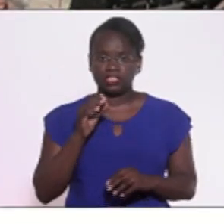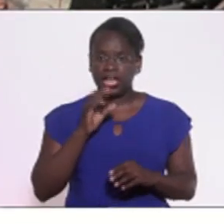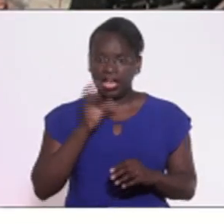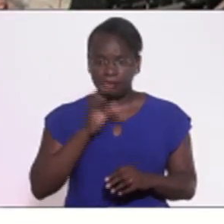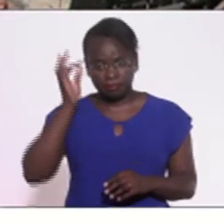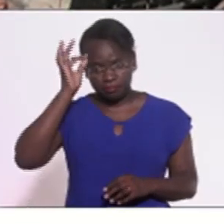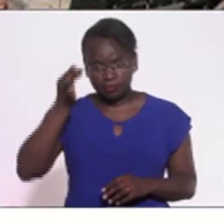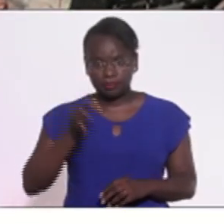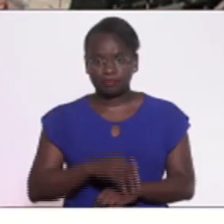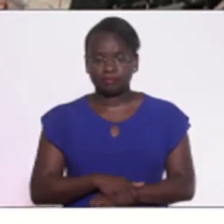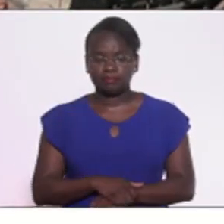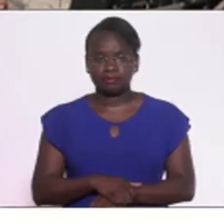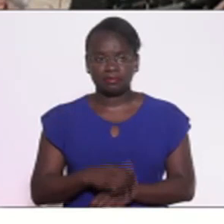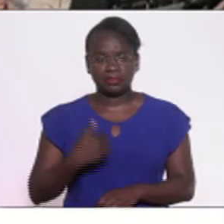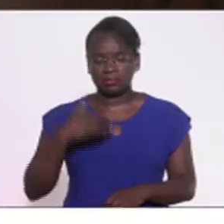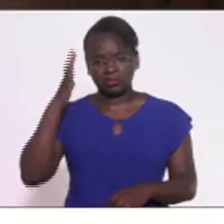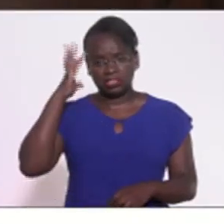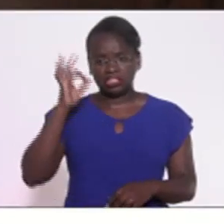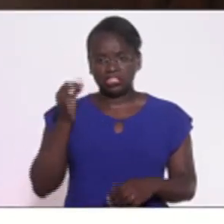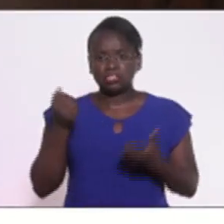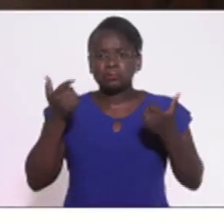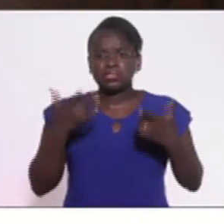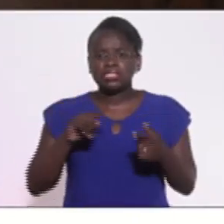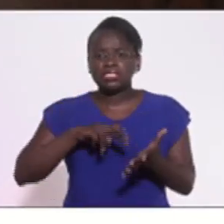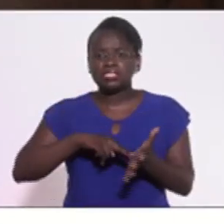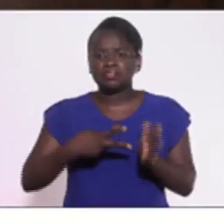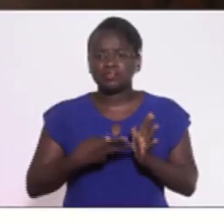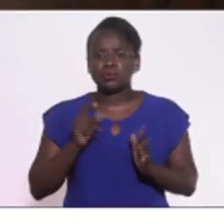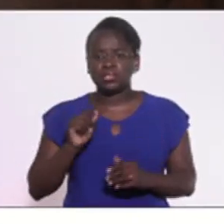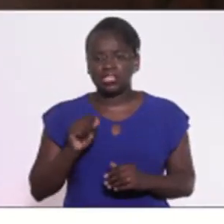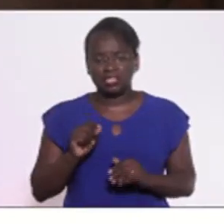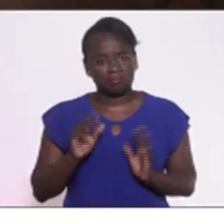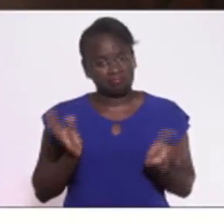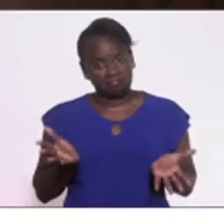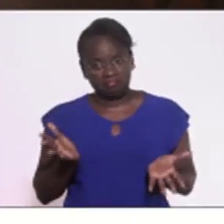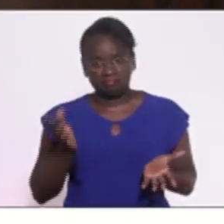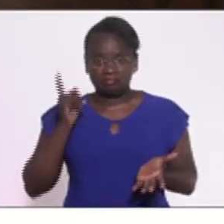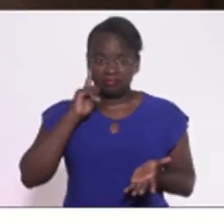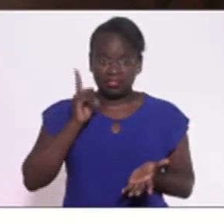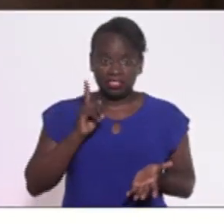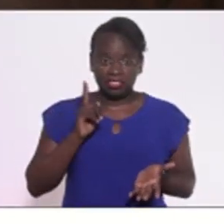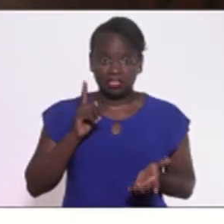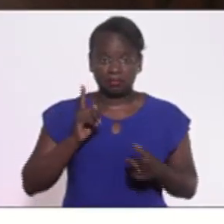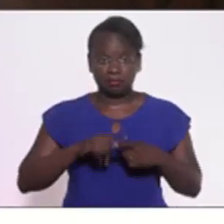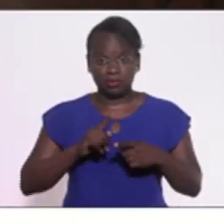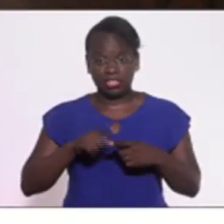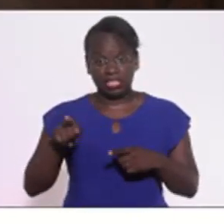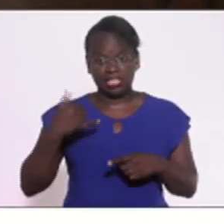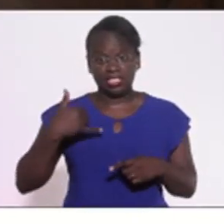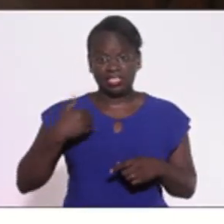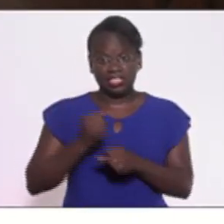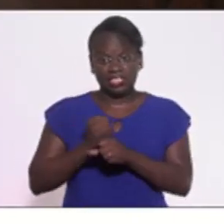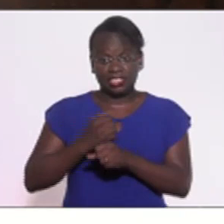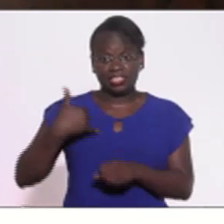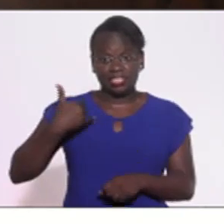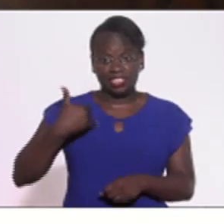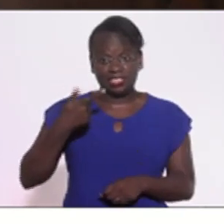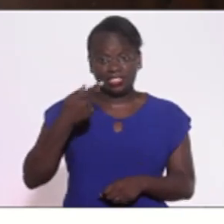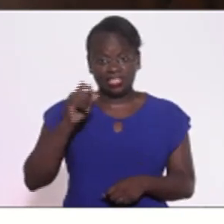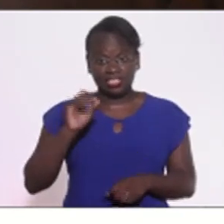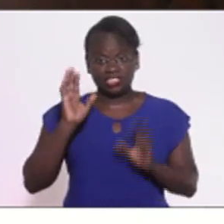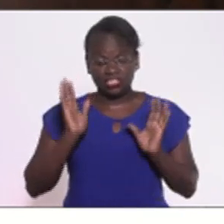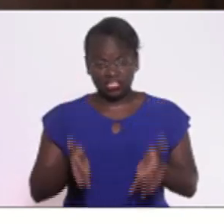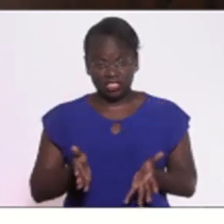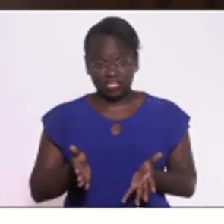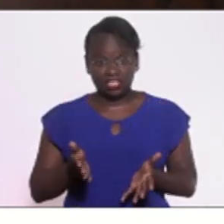rapidamente. Eu não sei o que ele quis dizer com isso, entendeu? Não sei se é por ser um septuagenário, ele